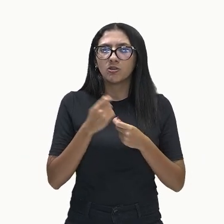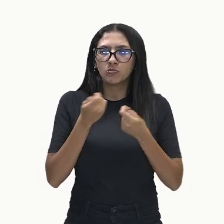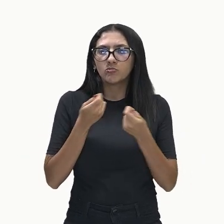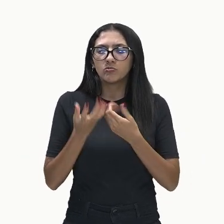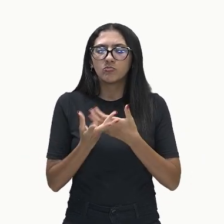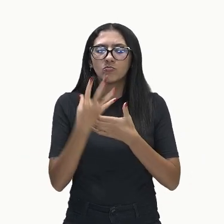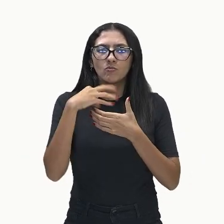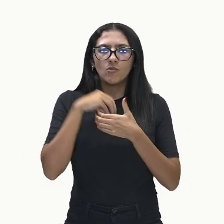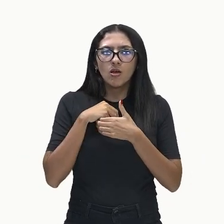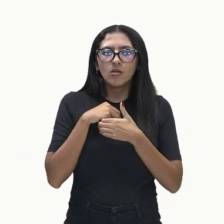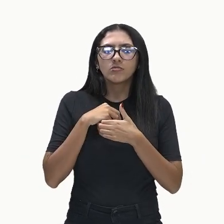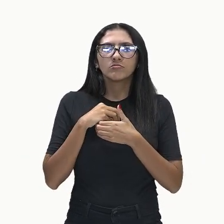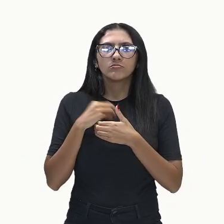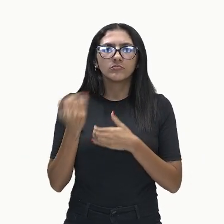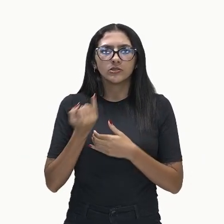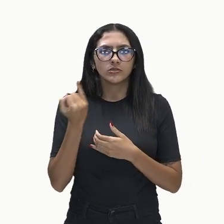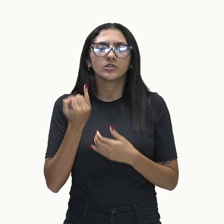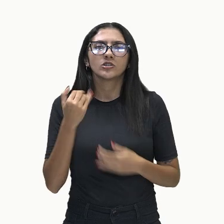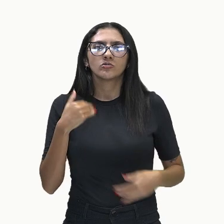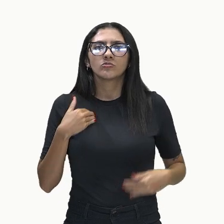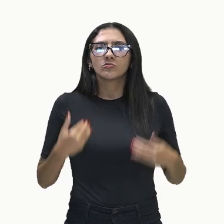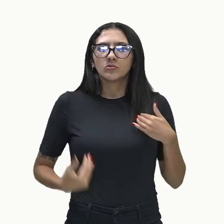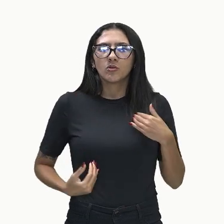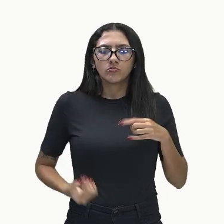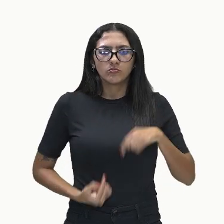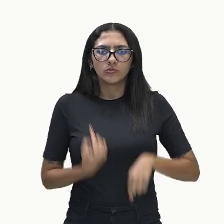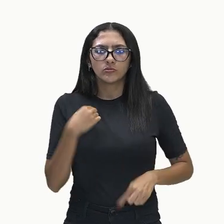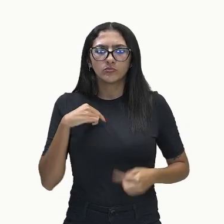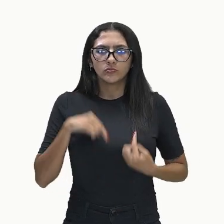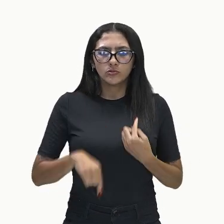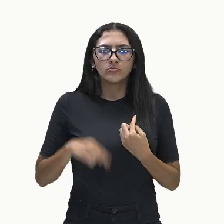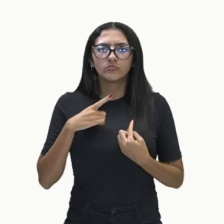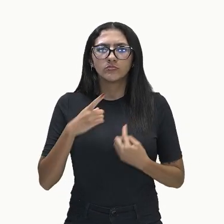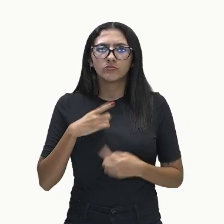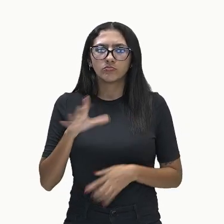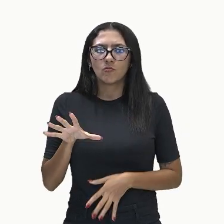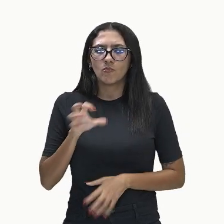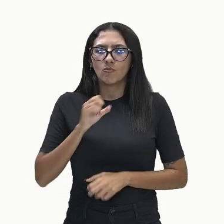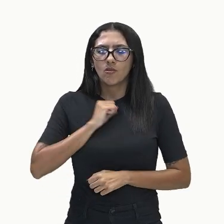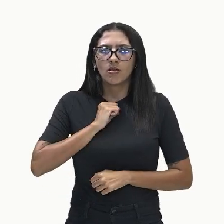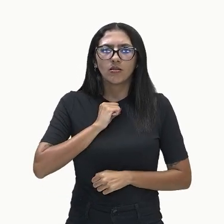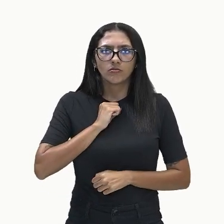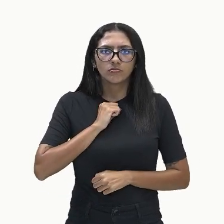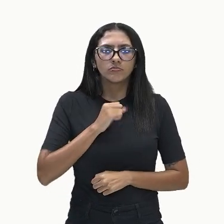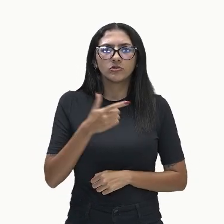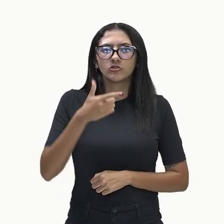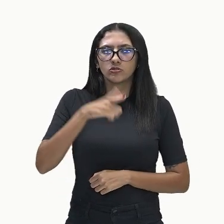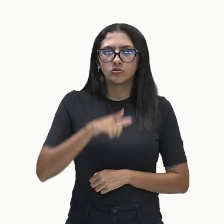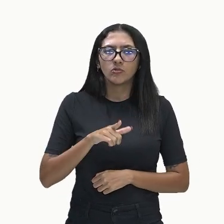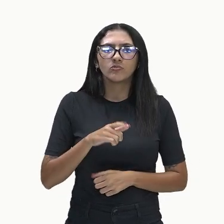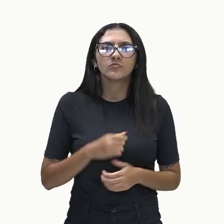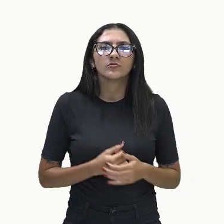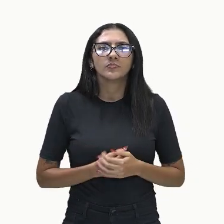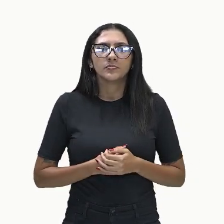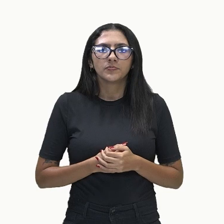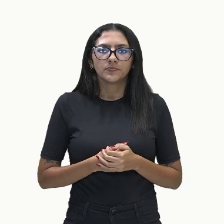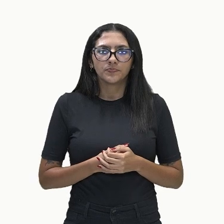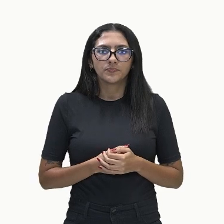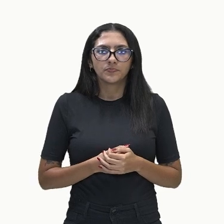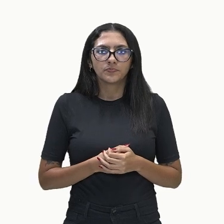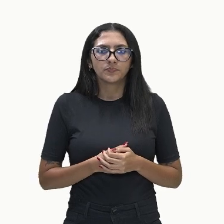necessário, importante, o organismo reabsorve, e a secreção